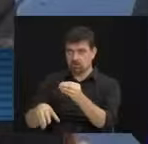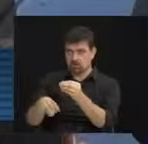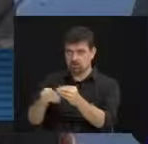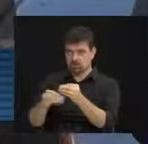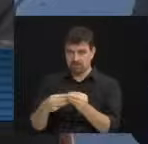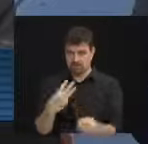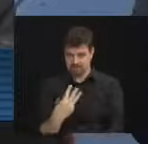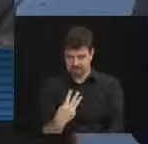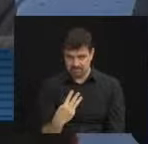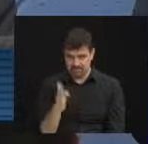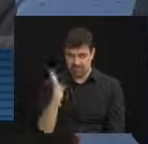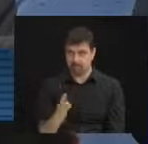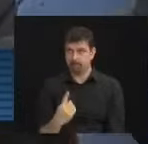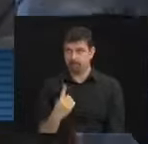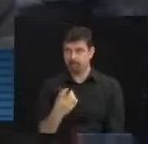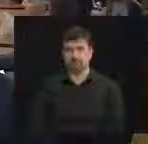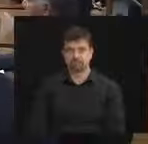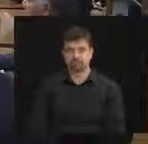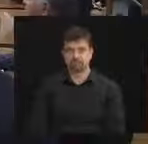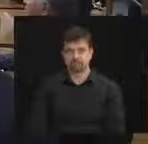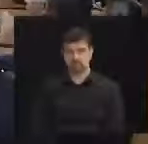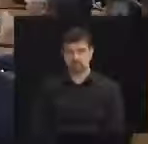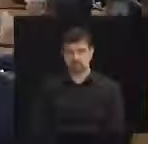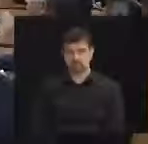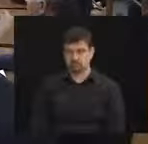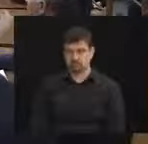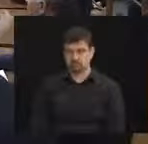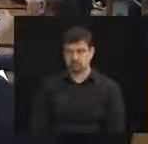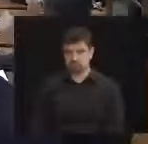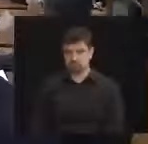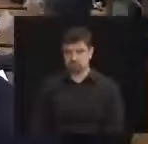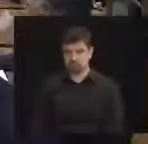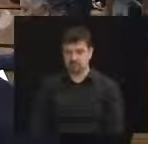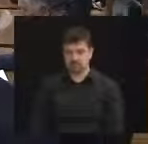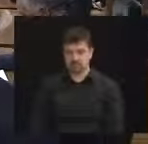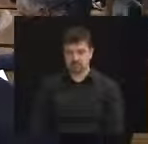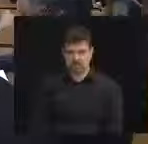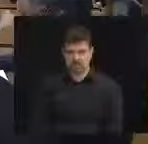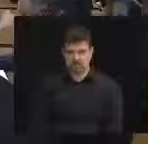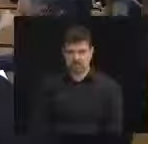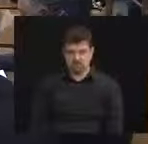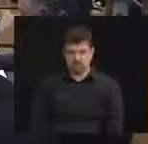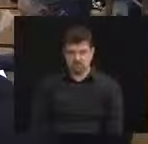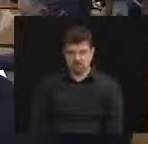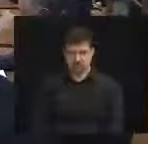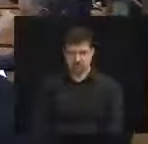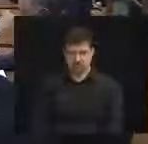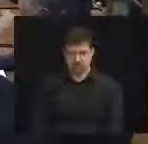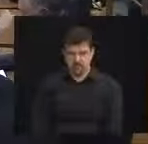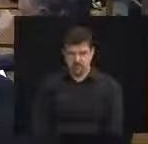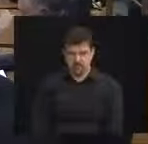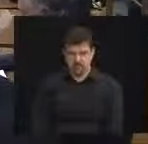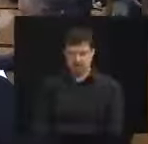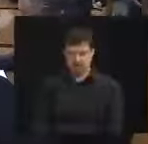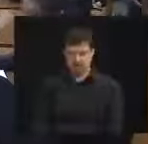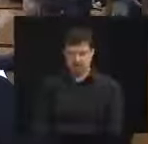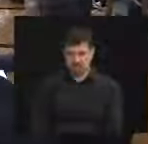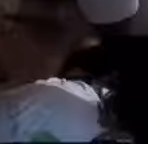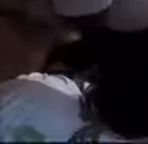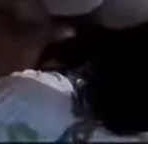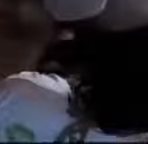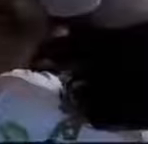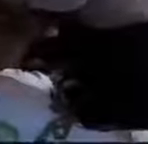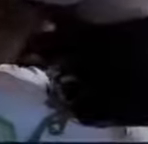segunda discussão, na 28ª sessão, a lei da Prefeitura que concedeu um terreno para a cooperativa Aliança São Judas